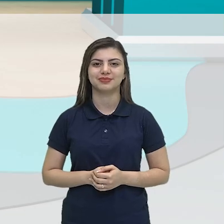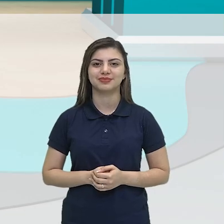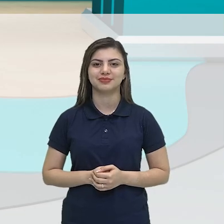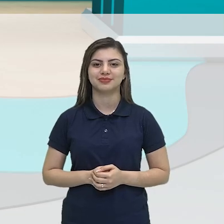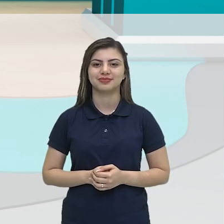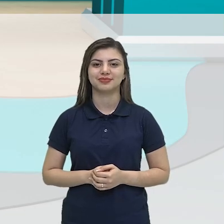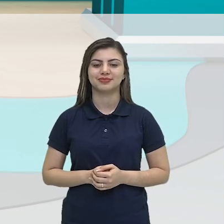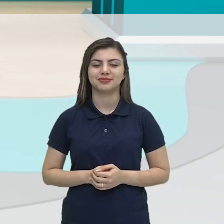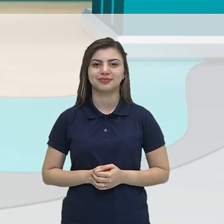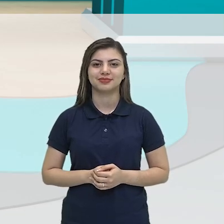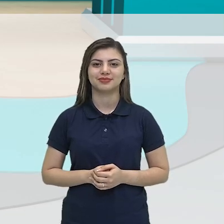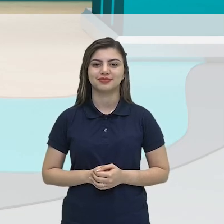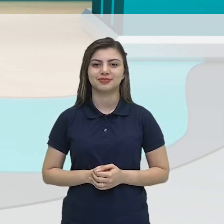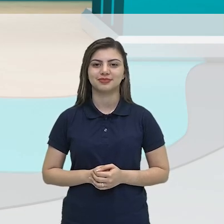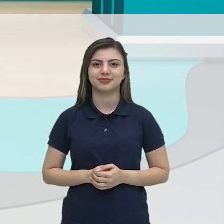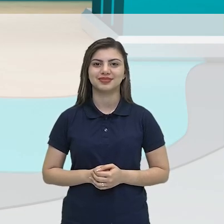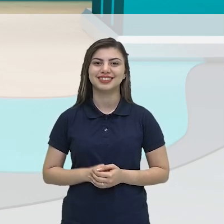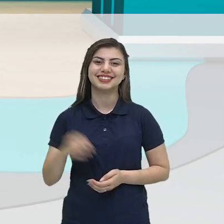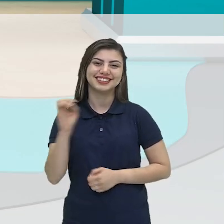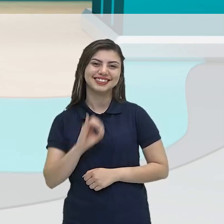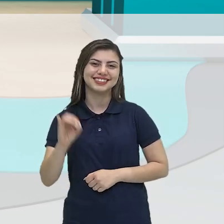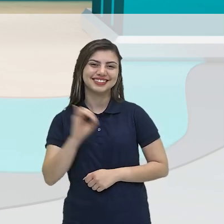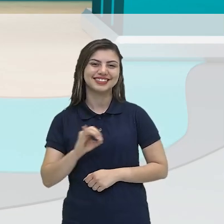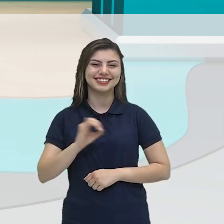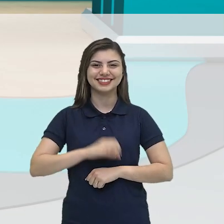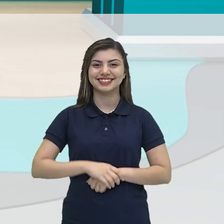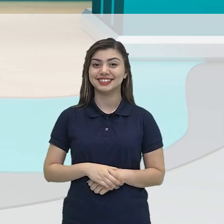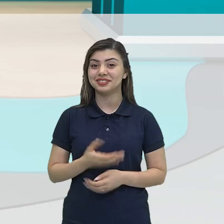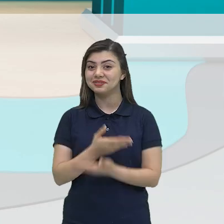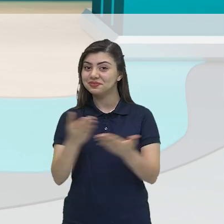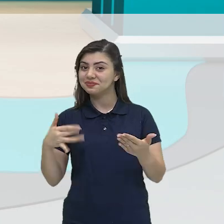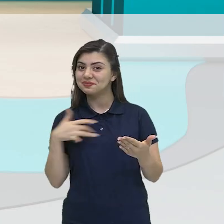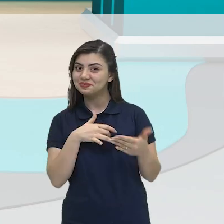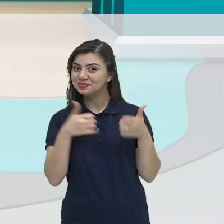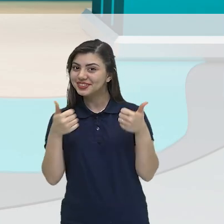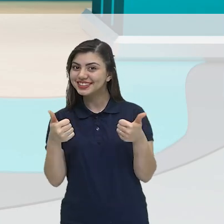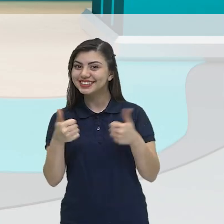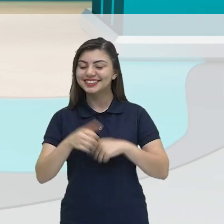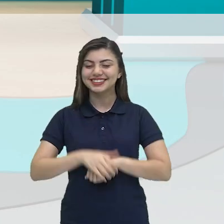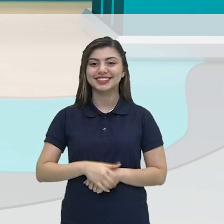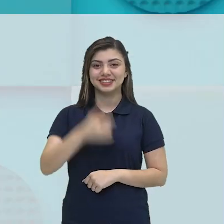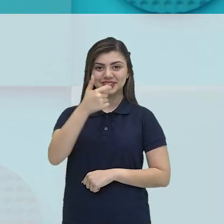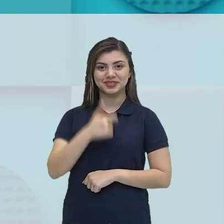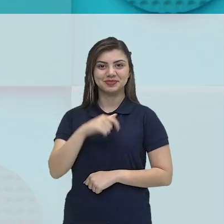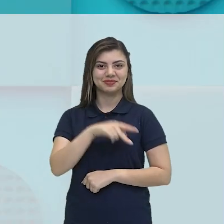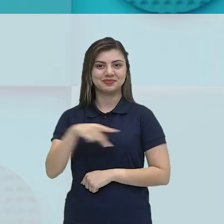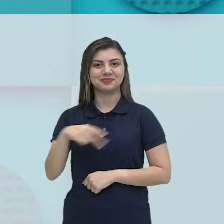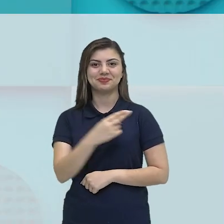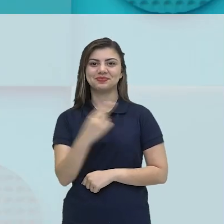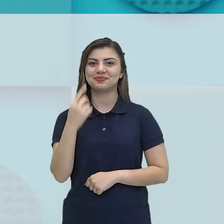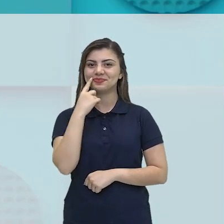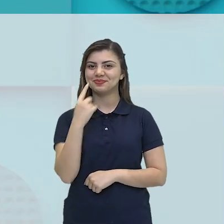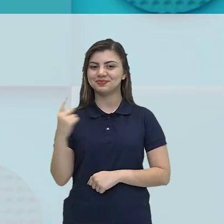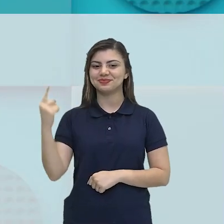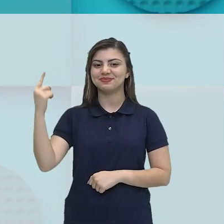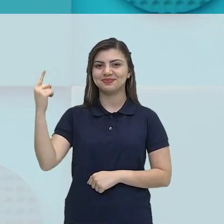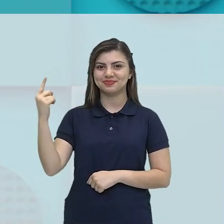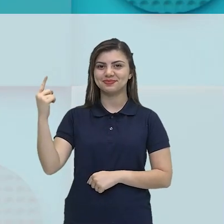Hi there, how you doing? Oi, pessoal, como vocês estão? Eu sou a professora